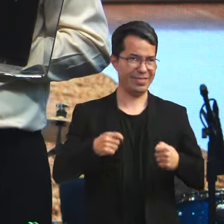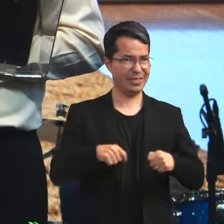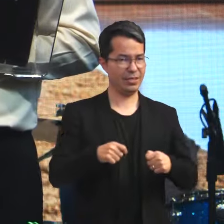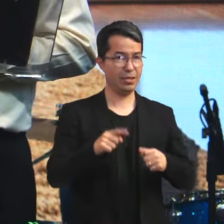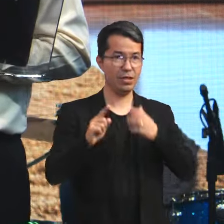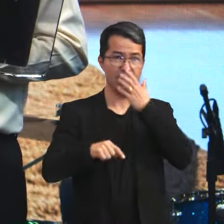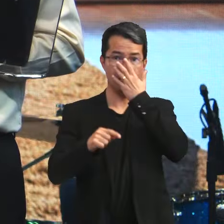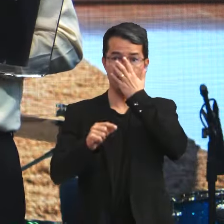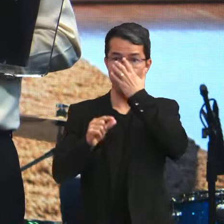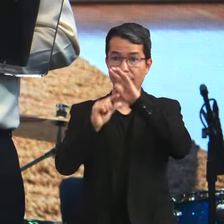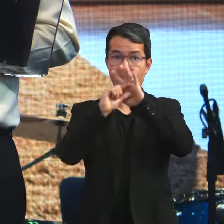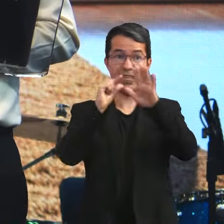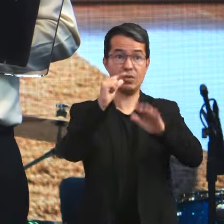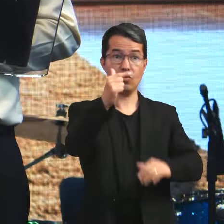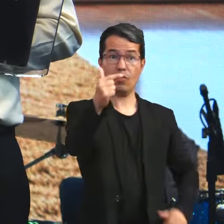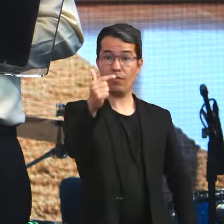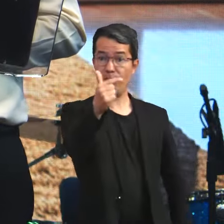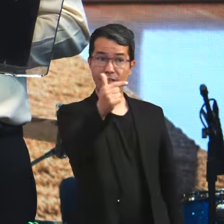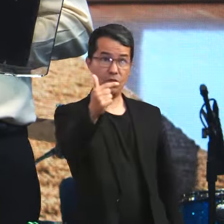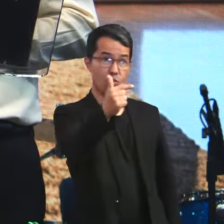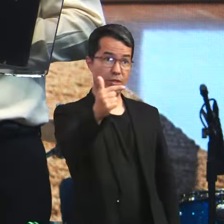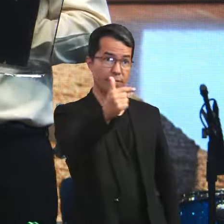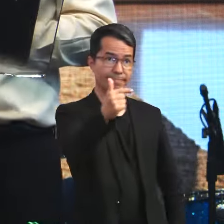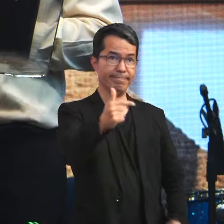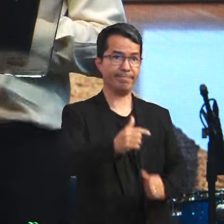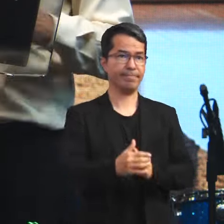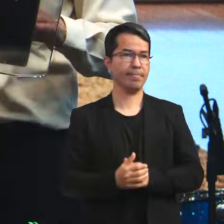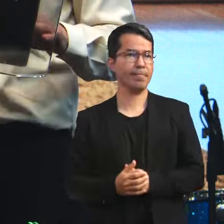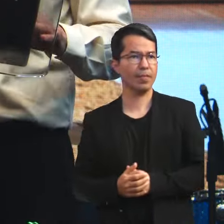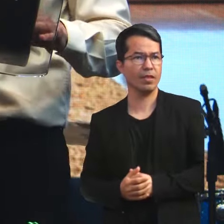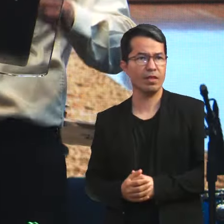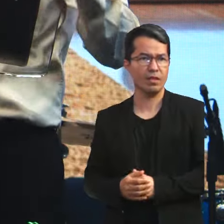Tero que en no verí 22